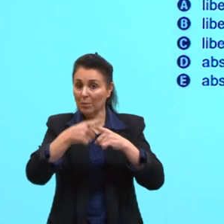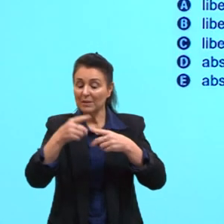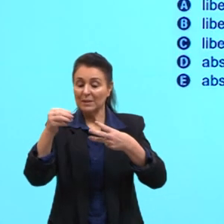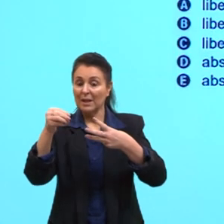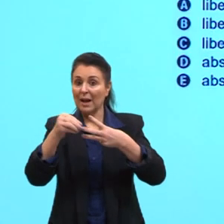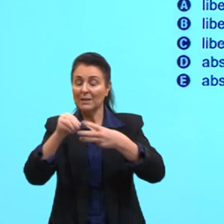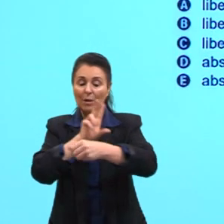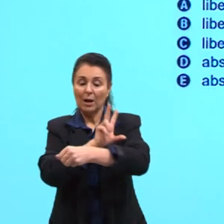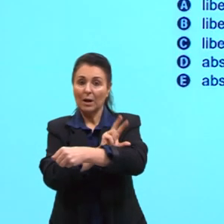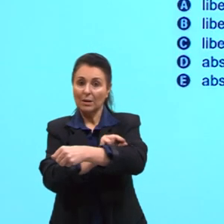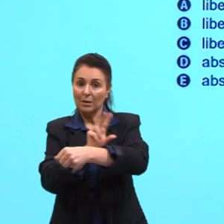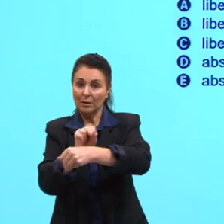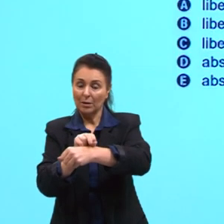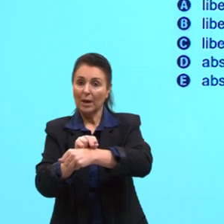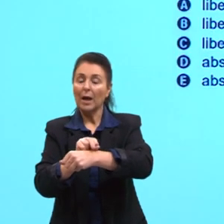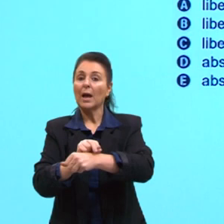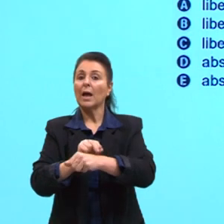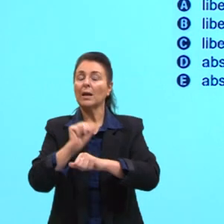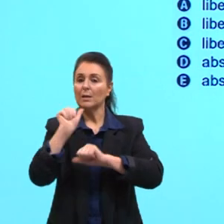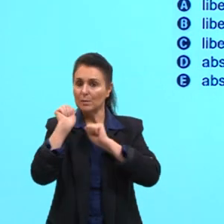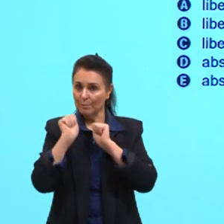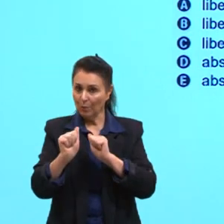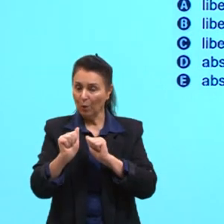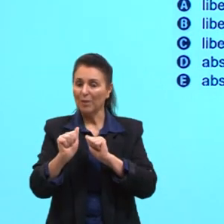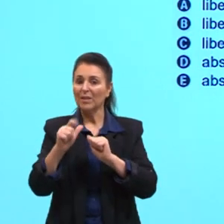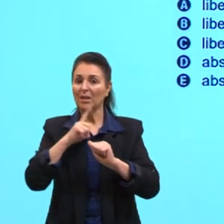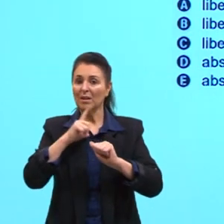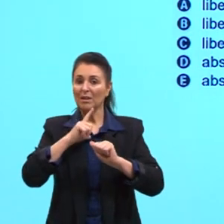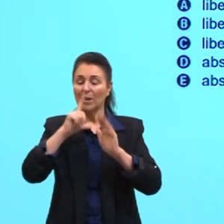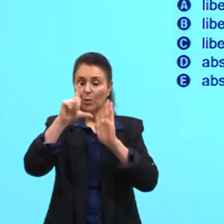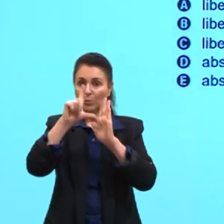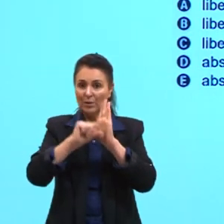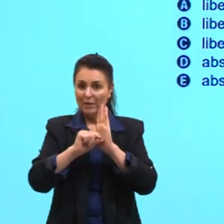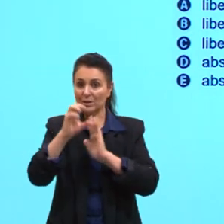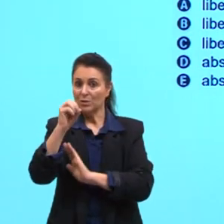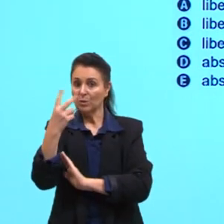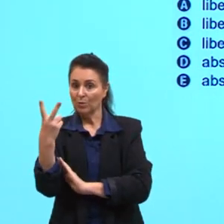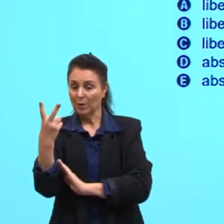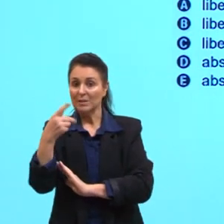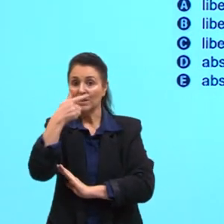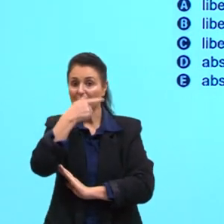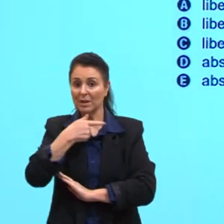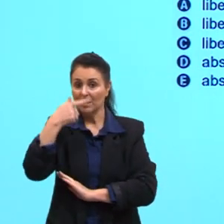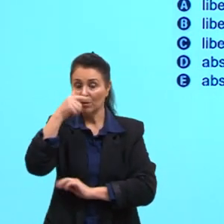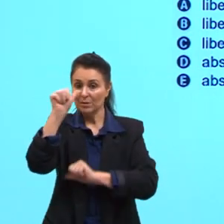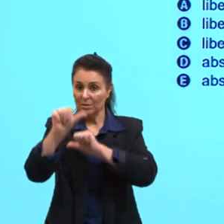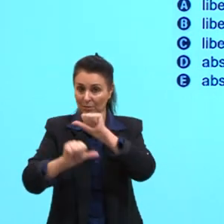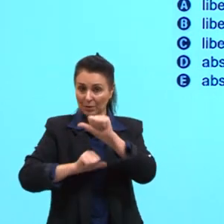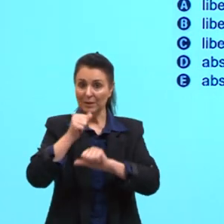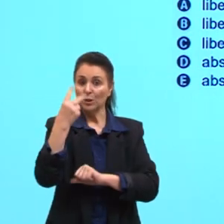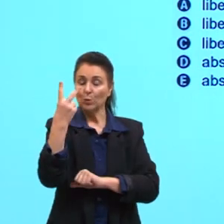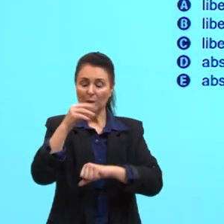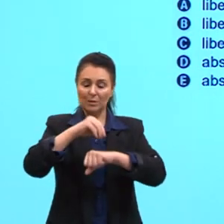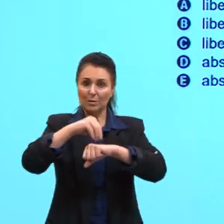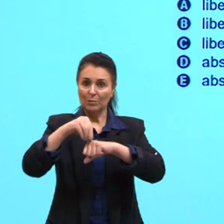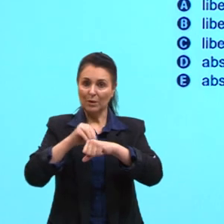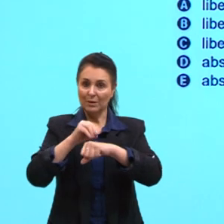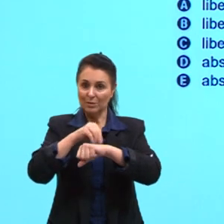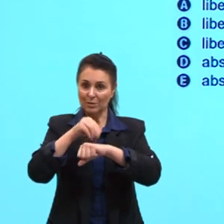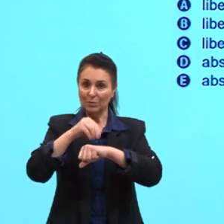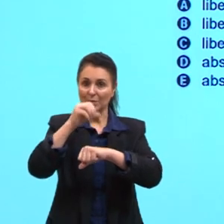musculares podem sofrer um déficit de oxigênio EA glicose ser convertida em duas moléculas de